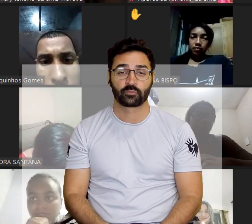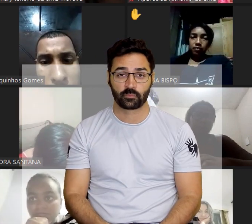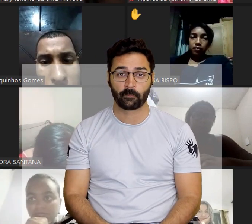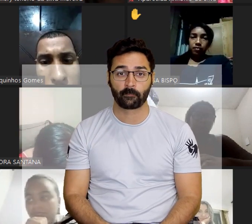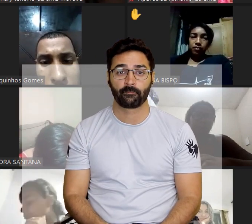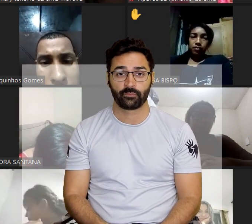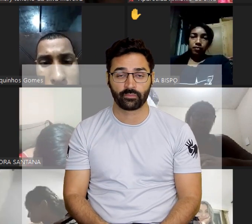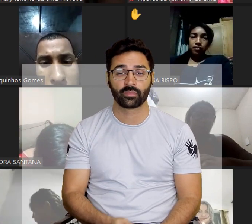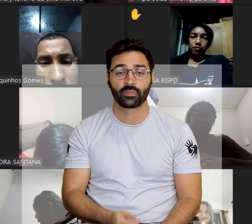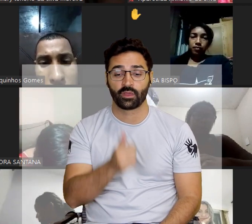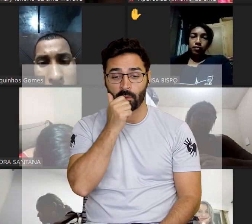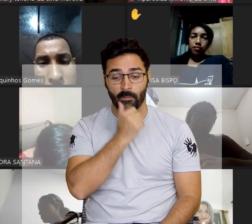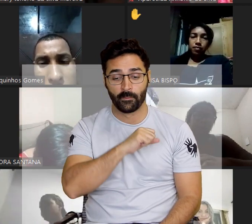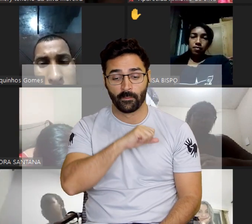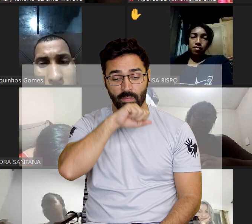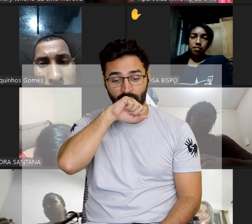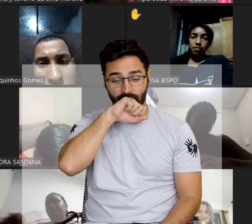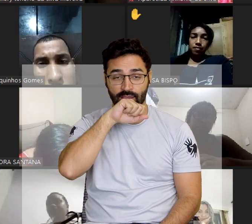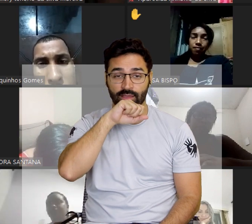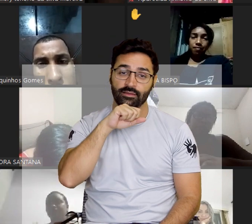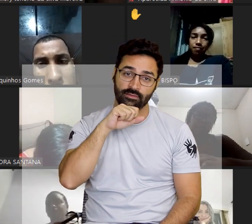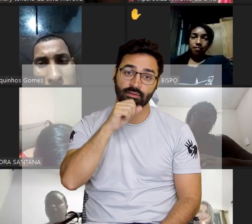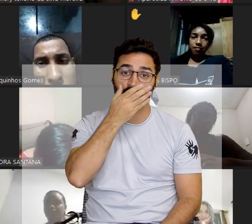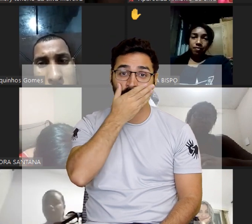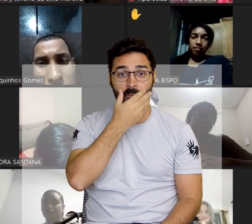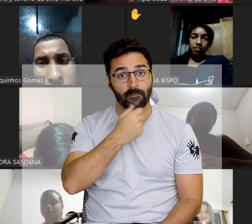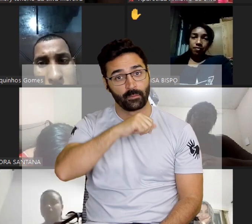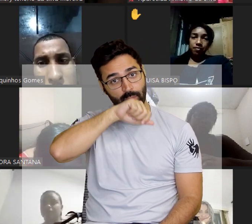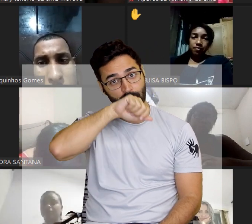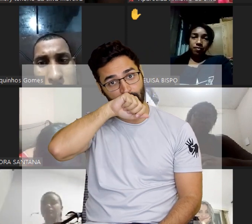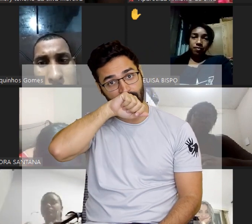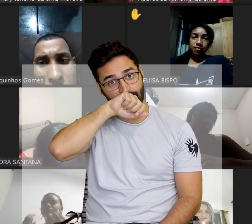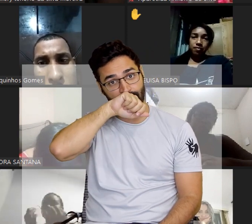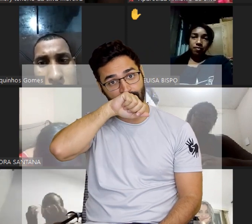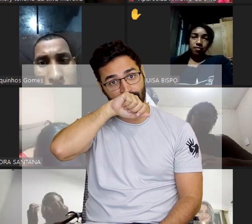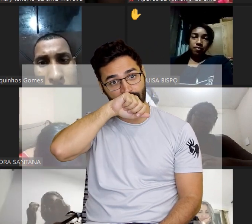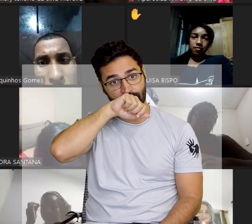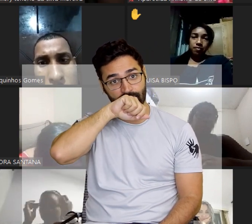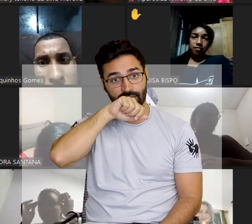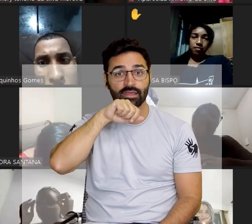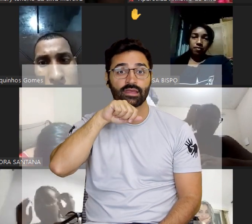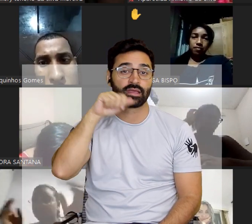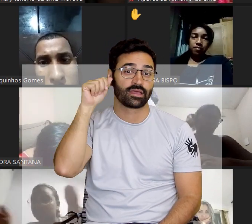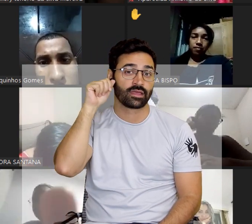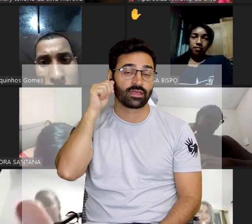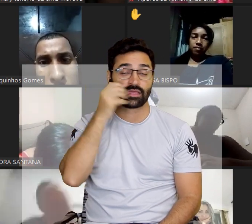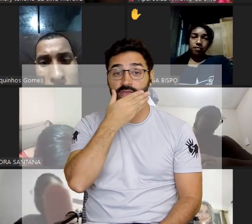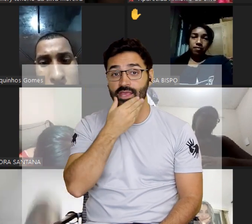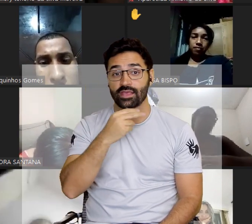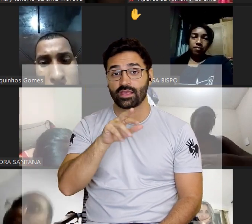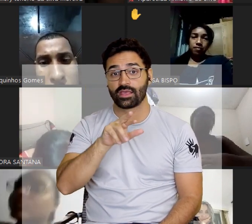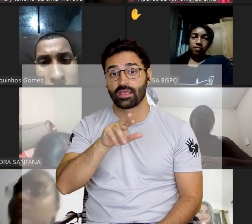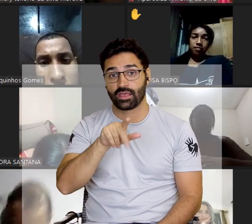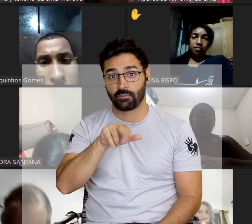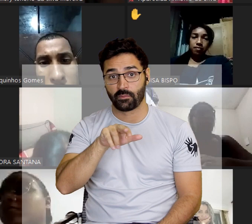Mamãe, papai e irmã? Irmão.